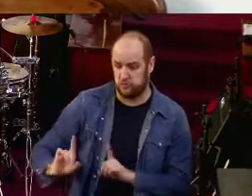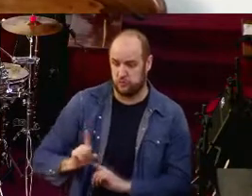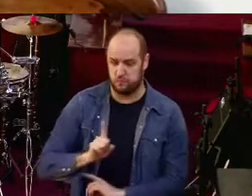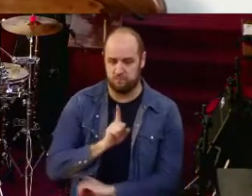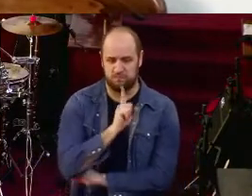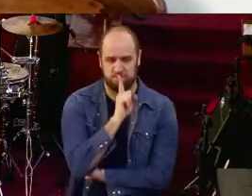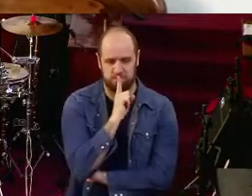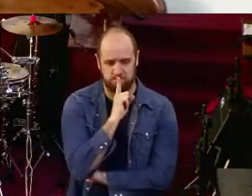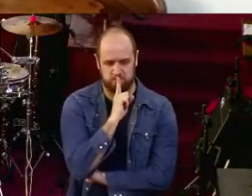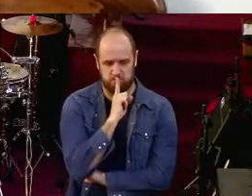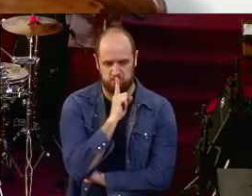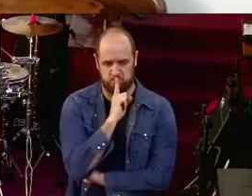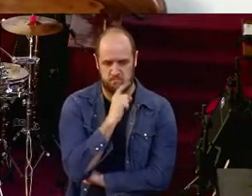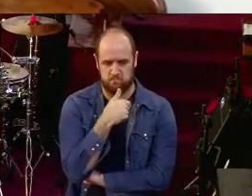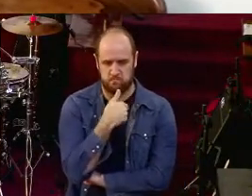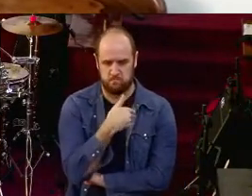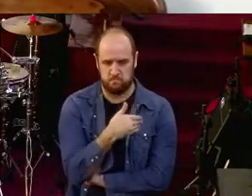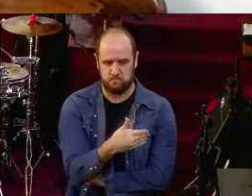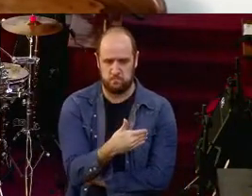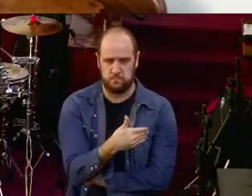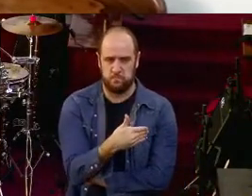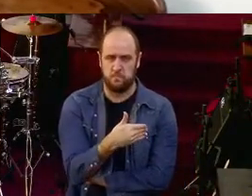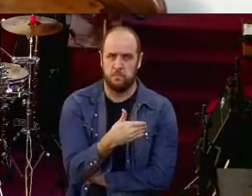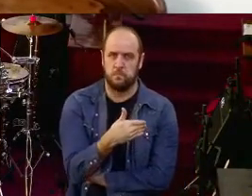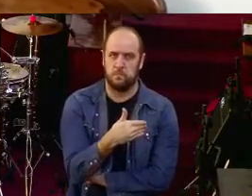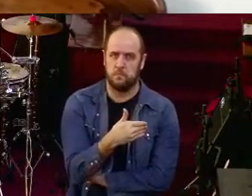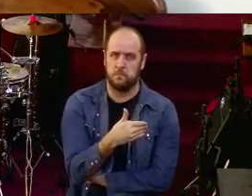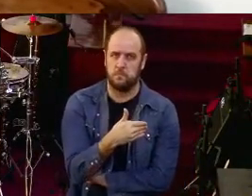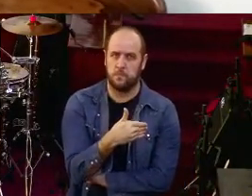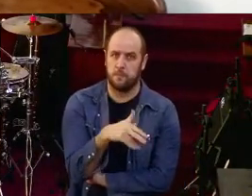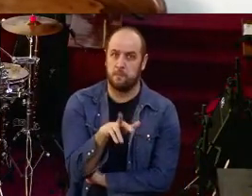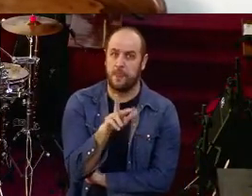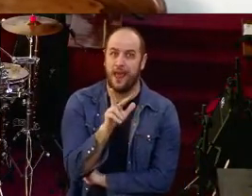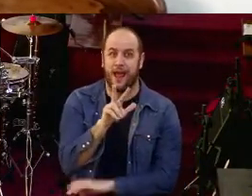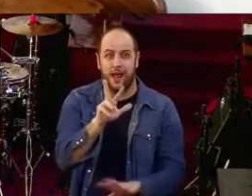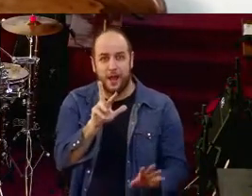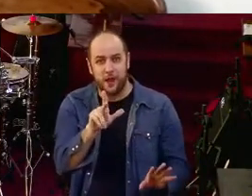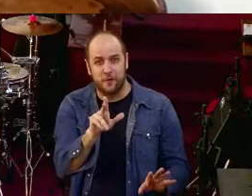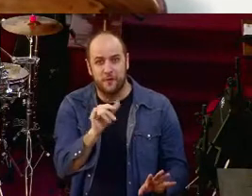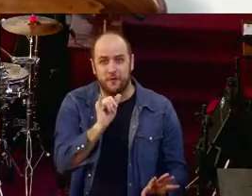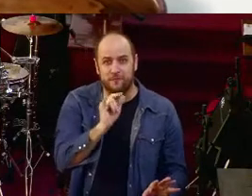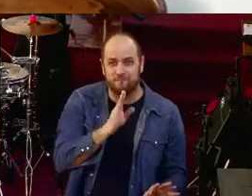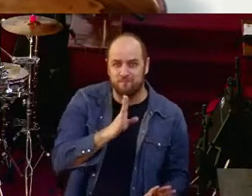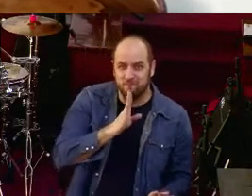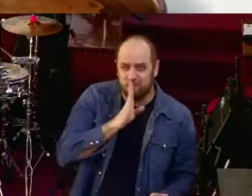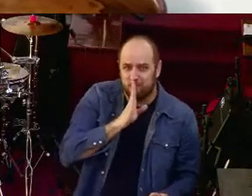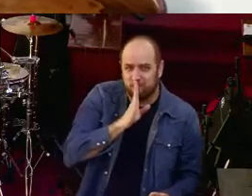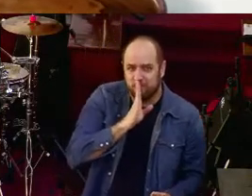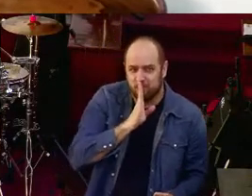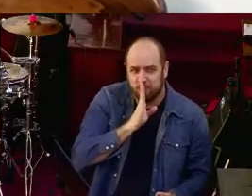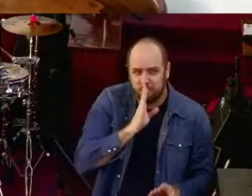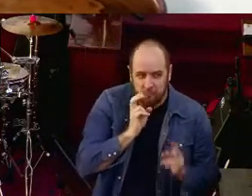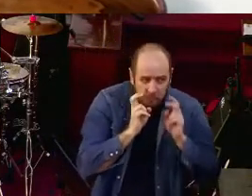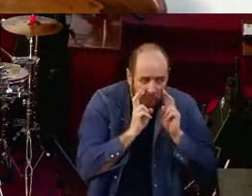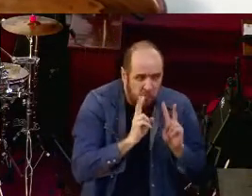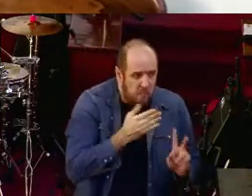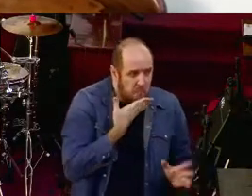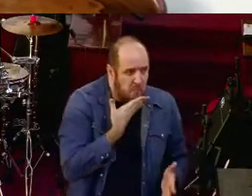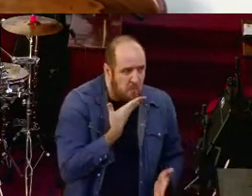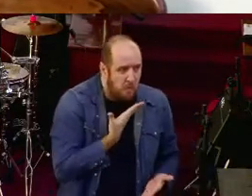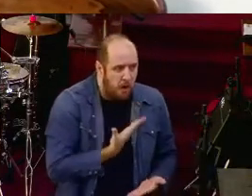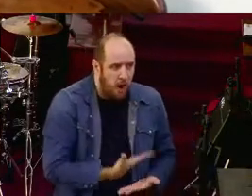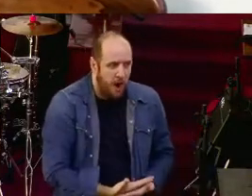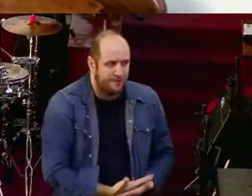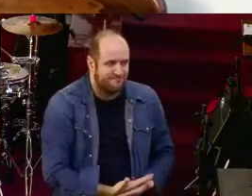por um tempo. É como se eles tivessem ficado em silêncio e admiração.